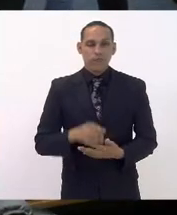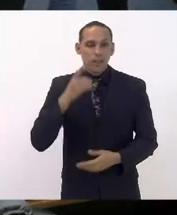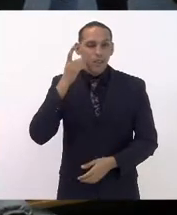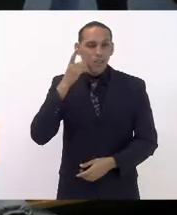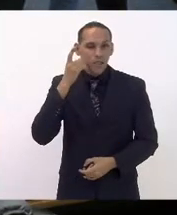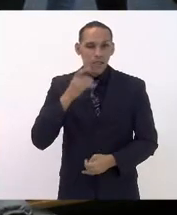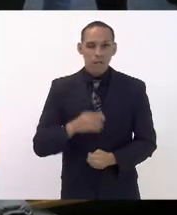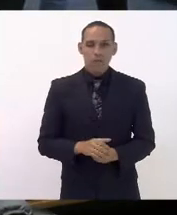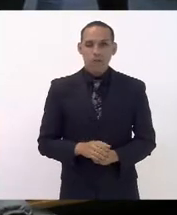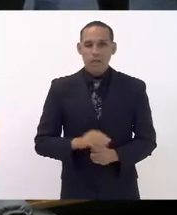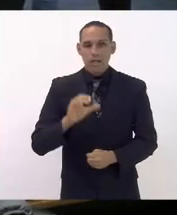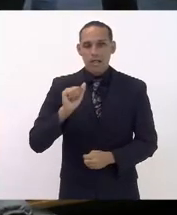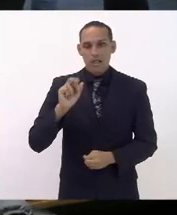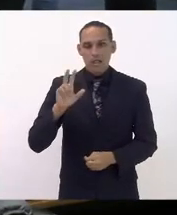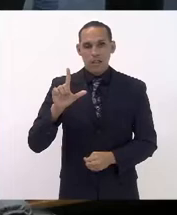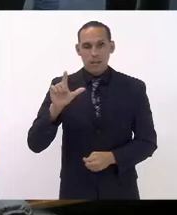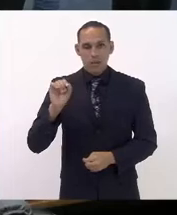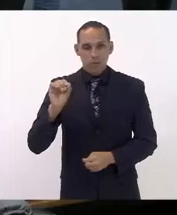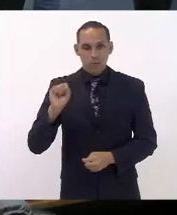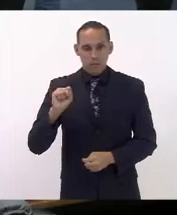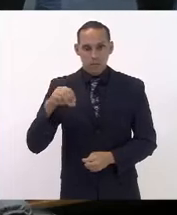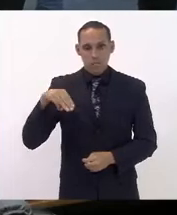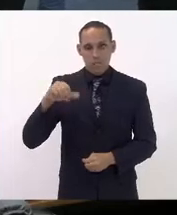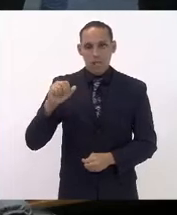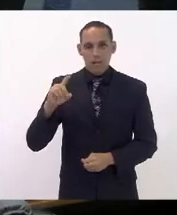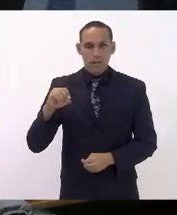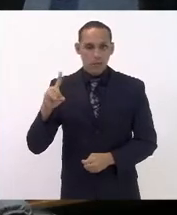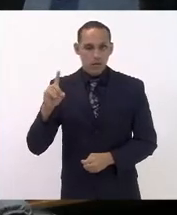Deputado Carlos Macedo.